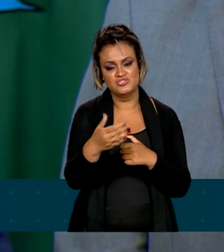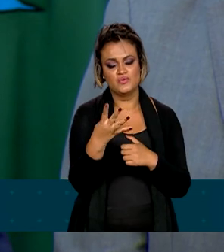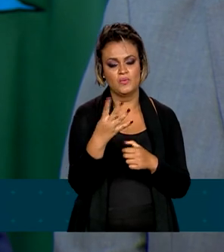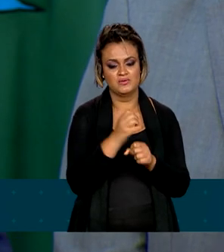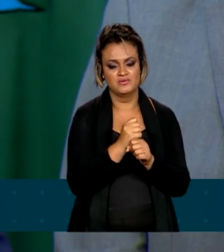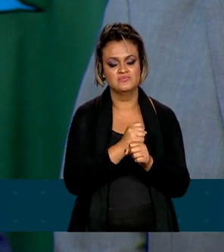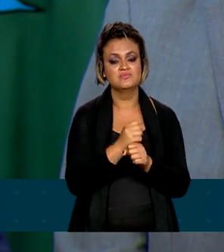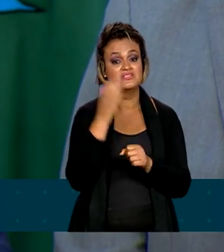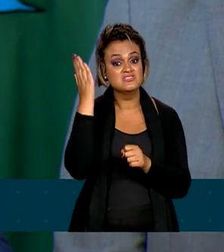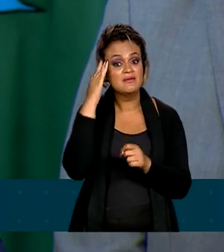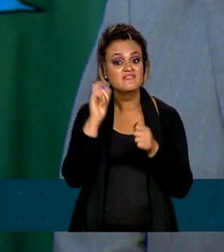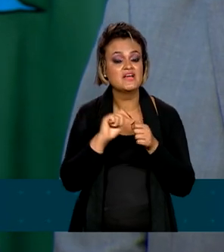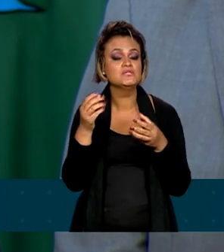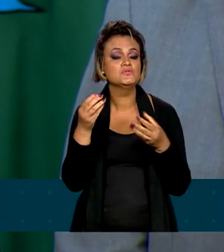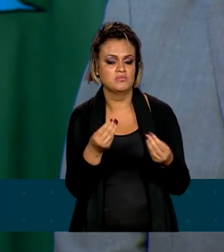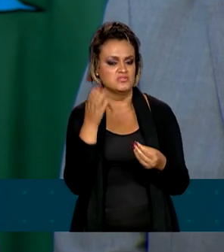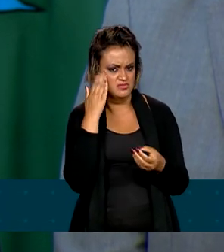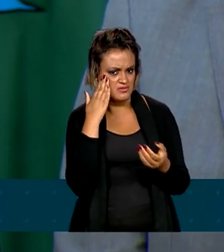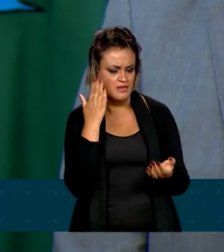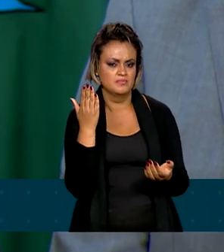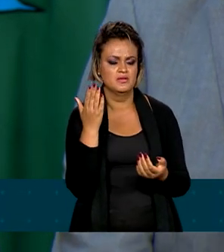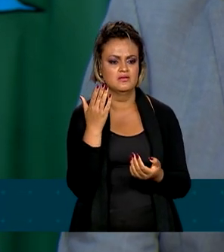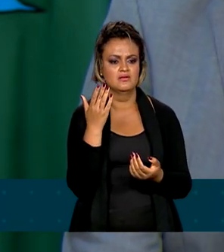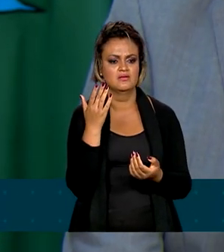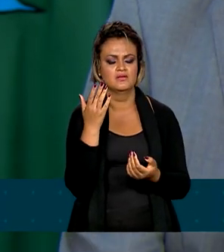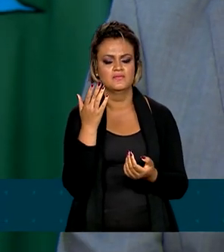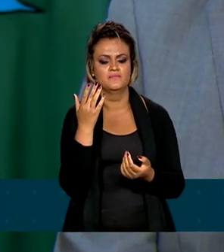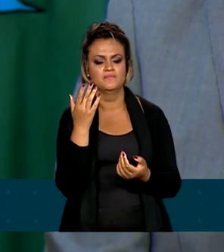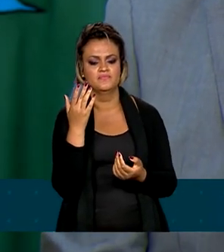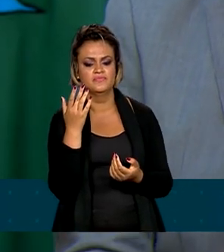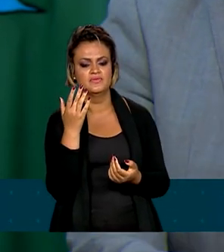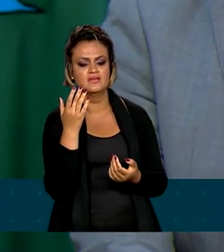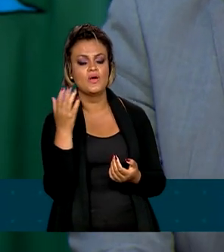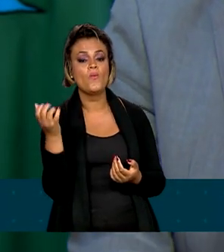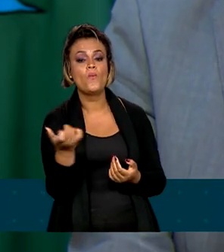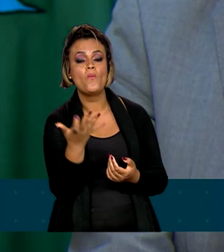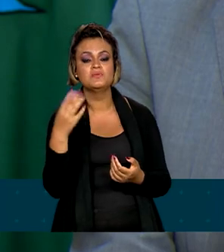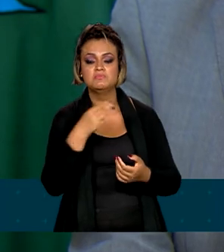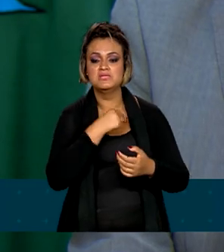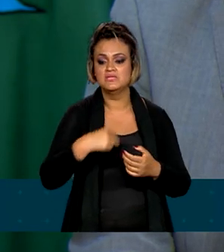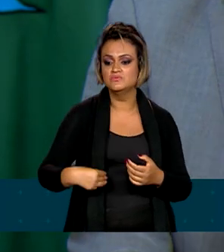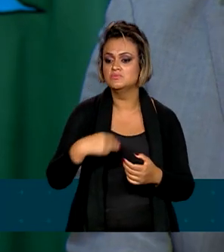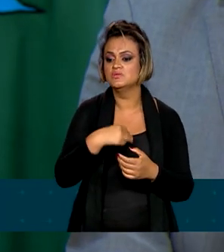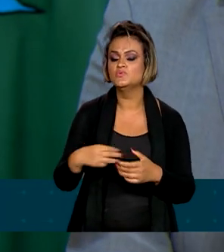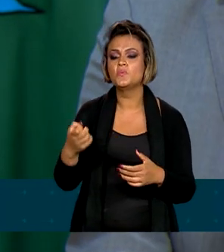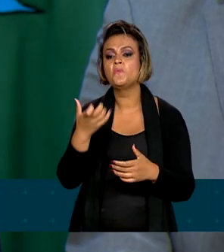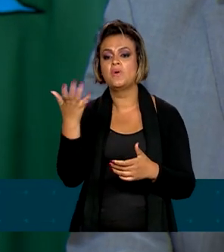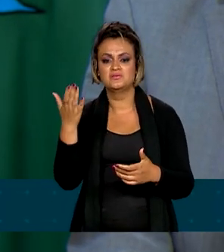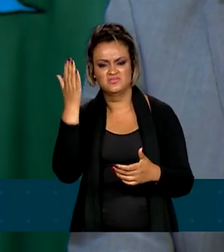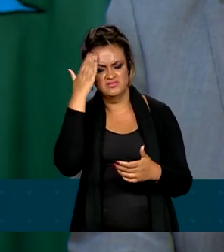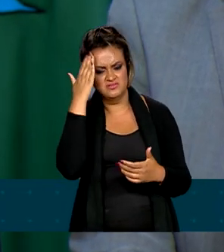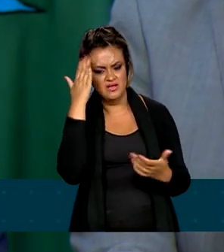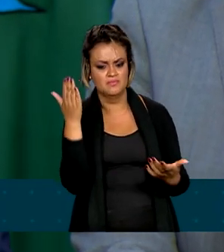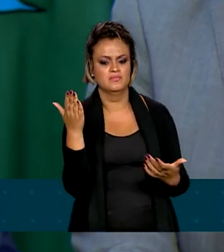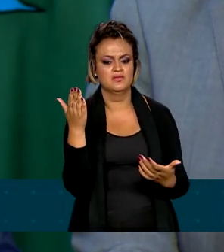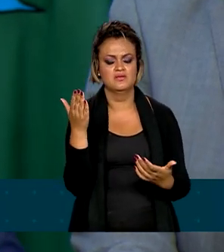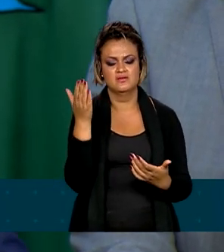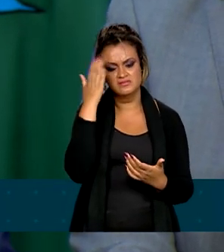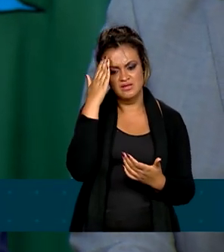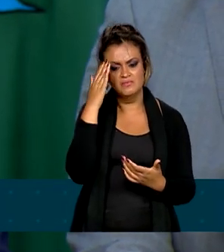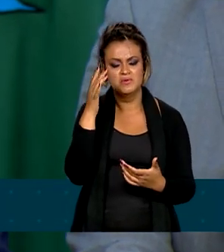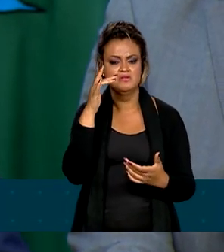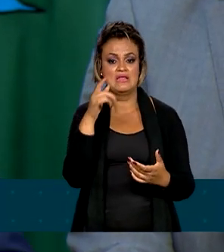sabemos como fazer, nós temos uma quantidade de ministros muito competentes, nós temos